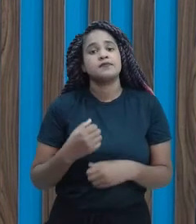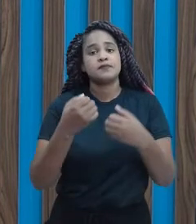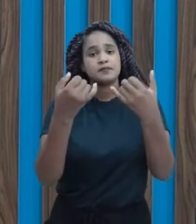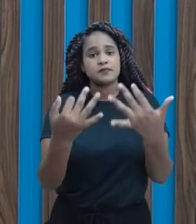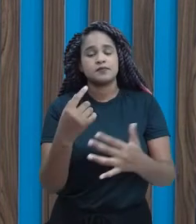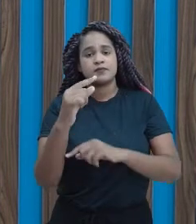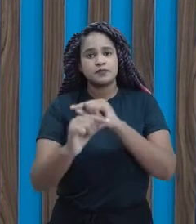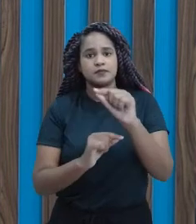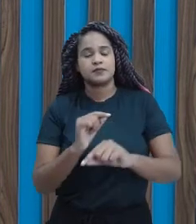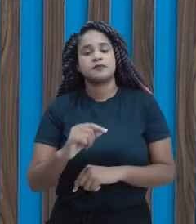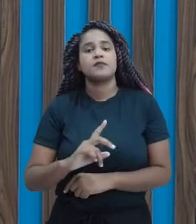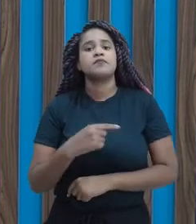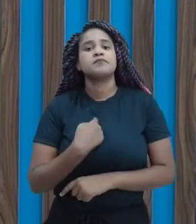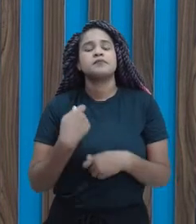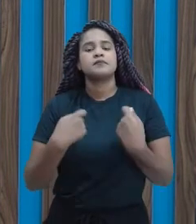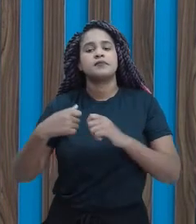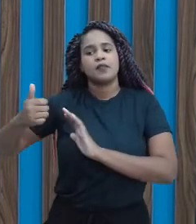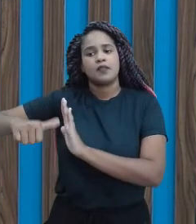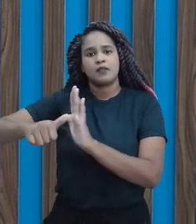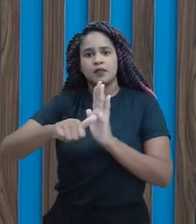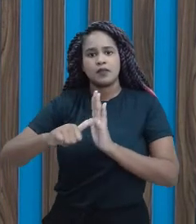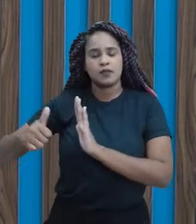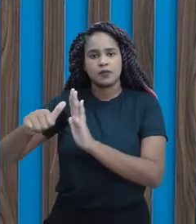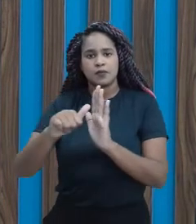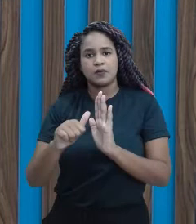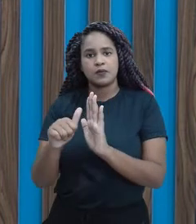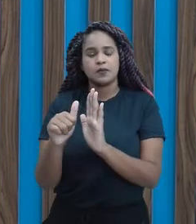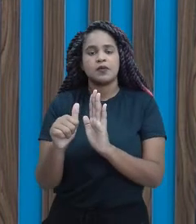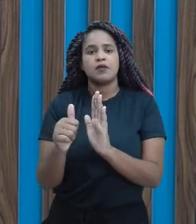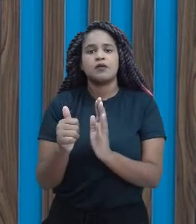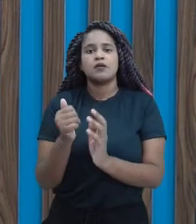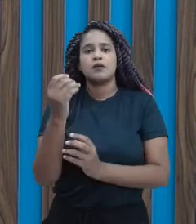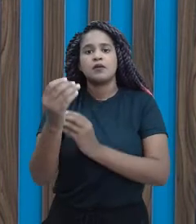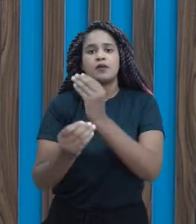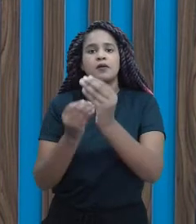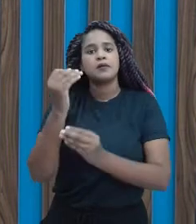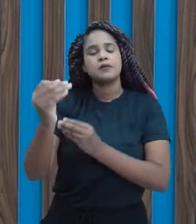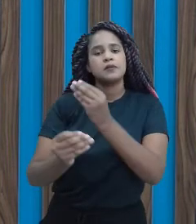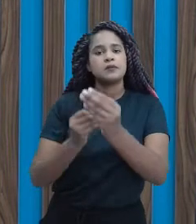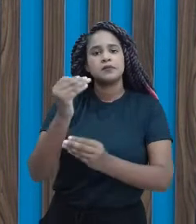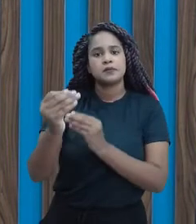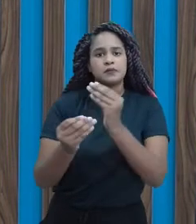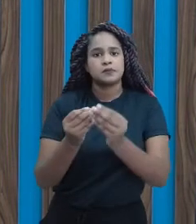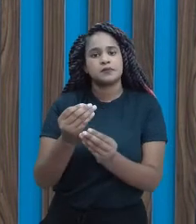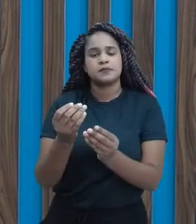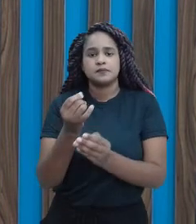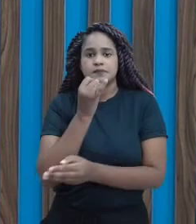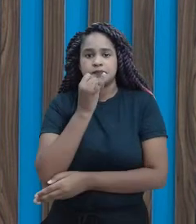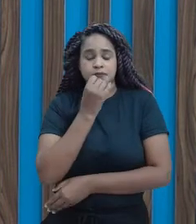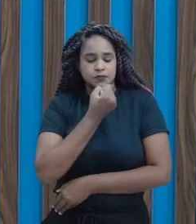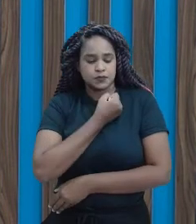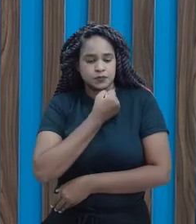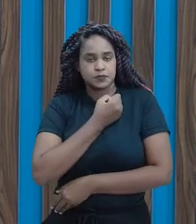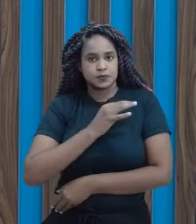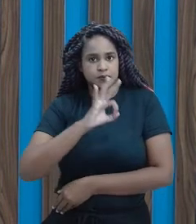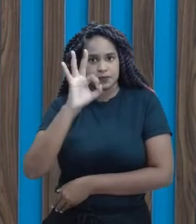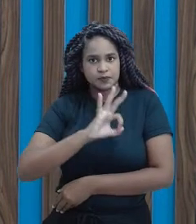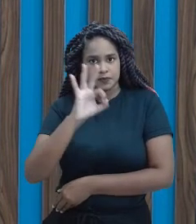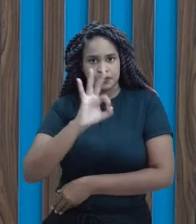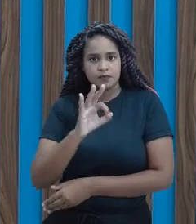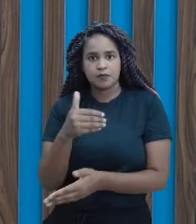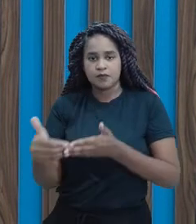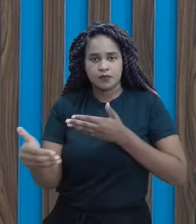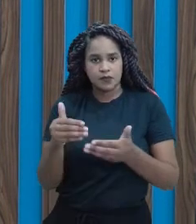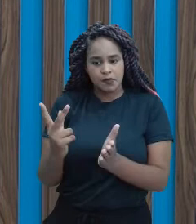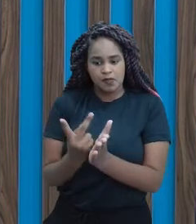acho que a gente sempre tem que avaliar, a gente sempre tem uma possibilidade de poder ter um número, né, uma porcentagem sobre uma